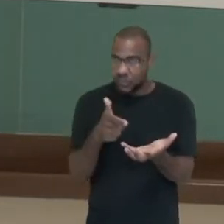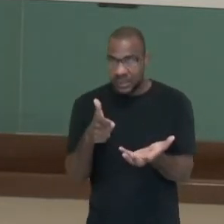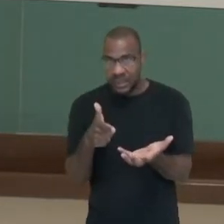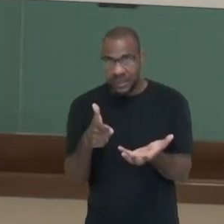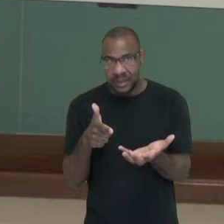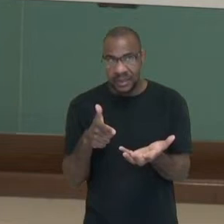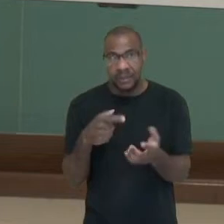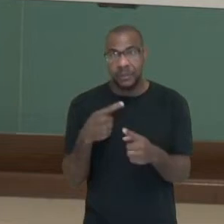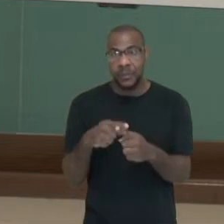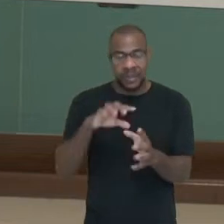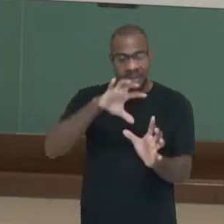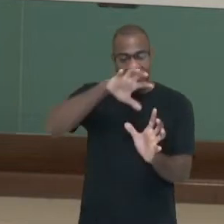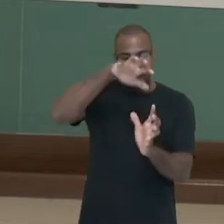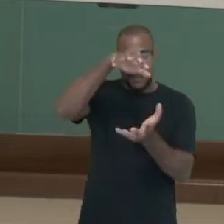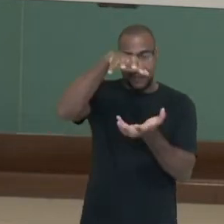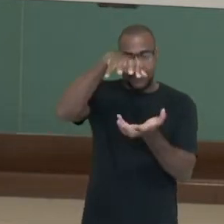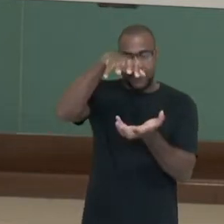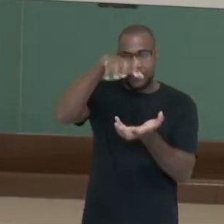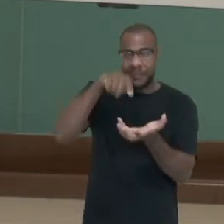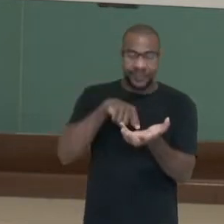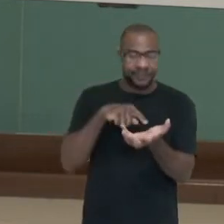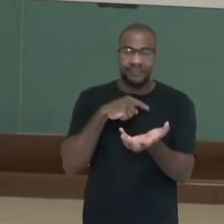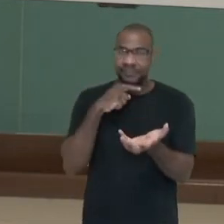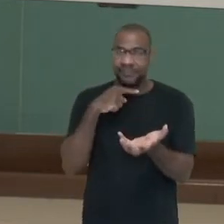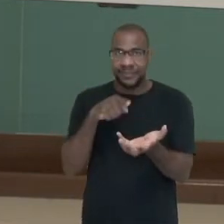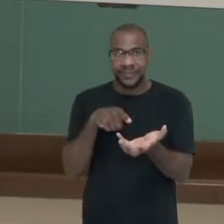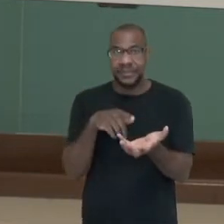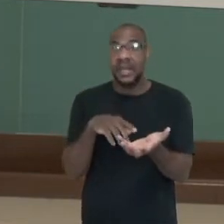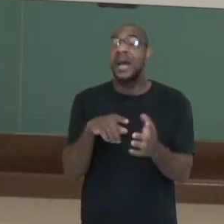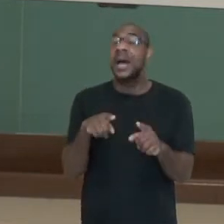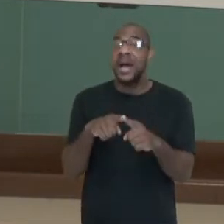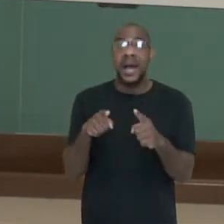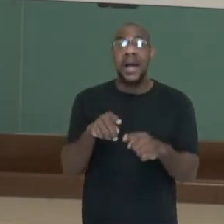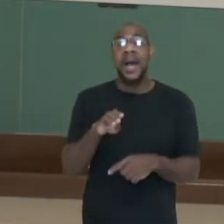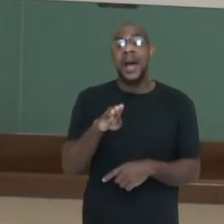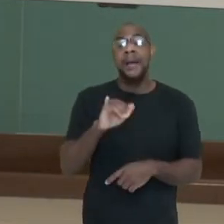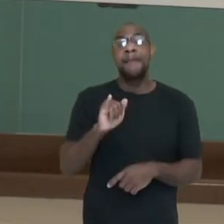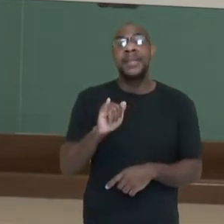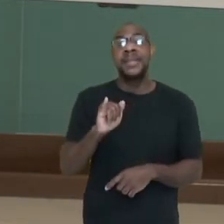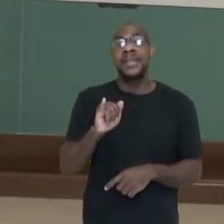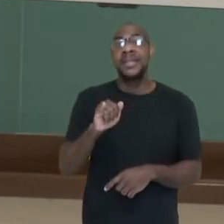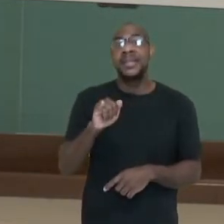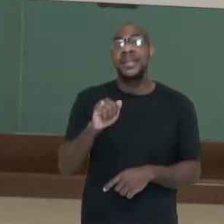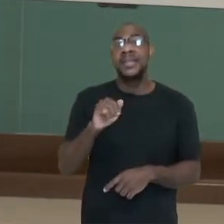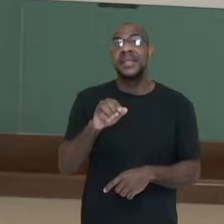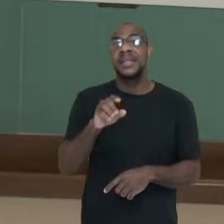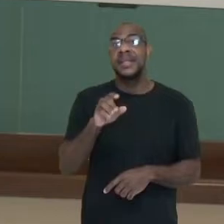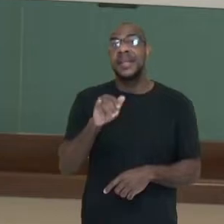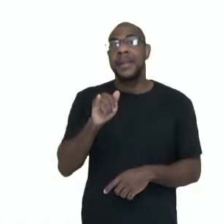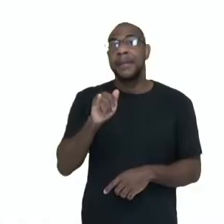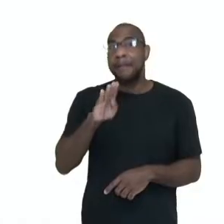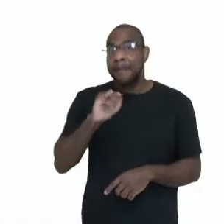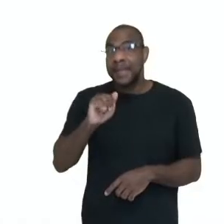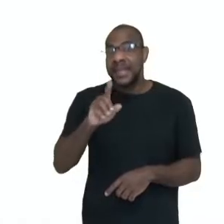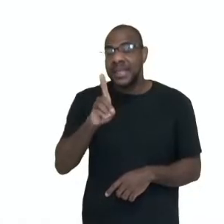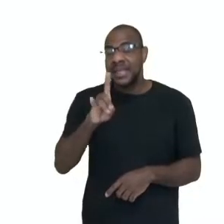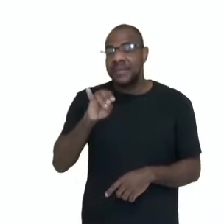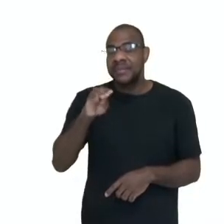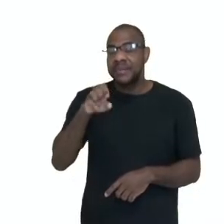uma esfera. Bidimensional é quando eu estou falando isso no plano, ok? Ou